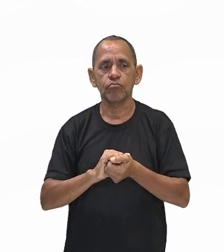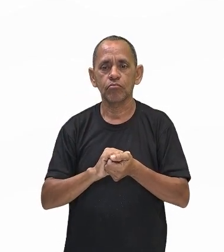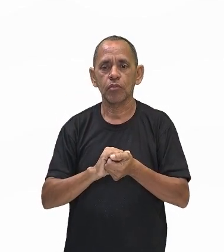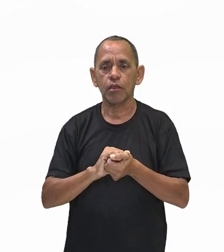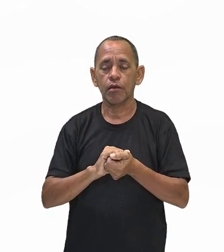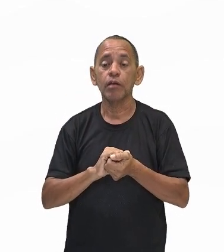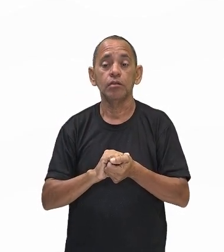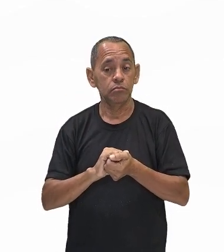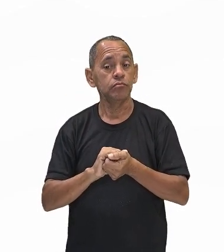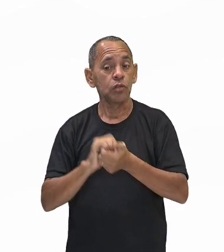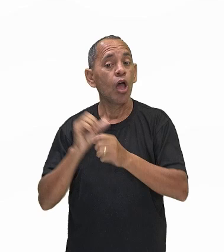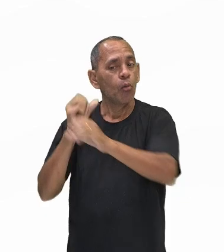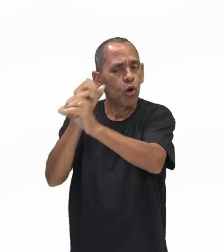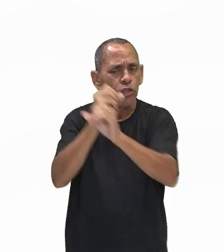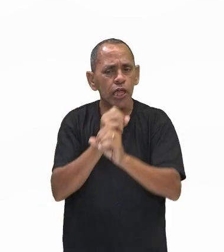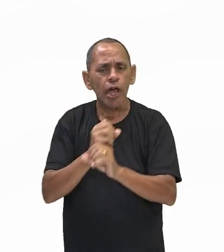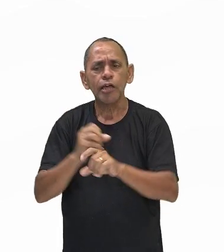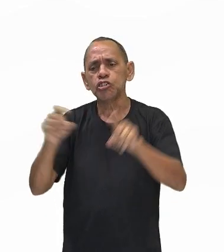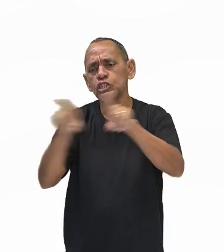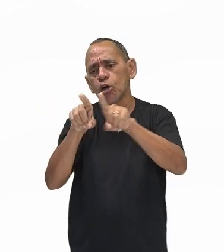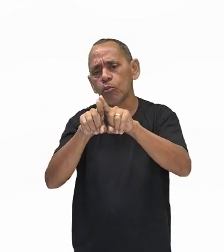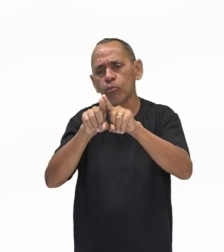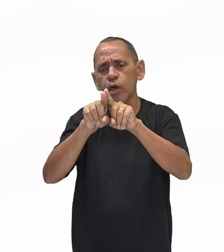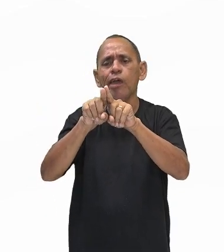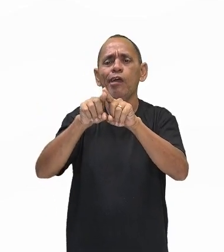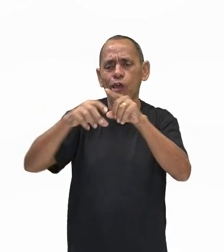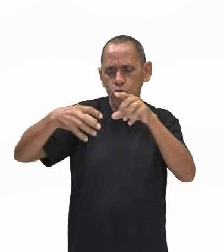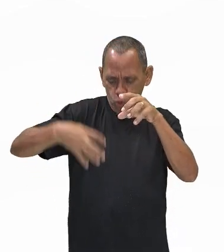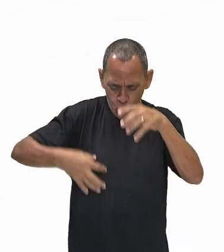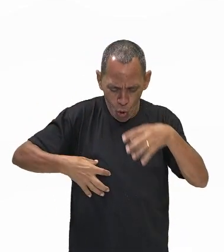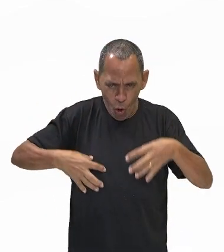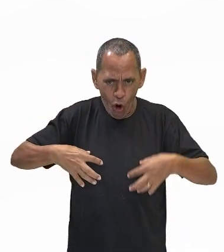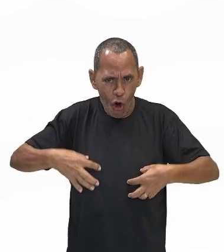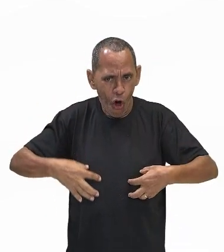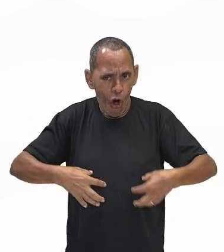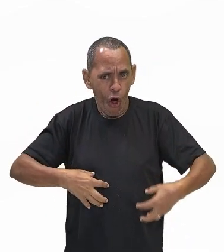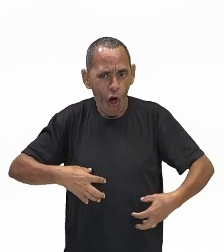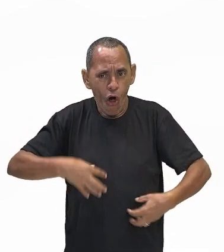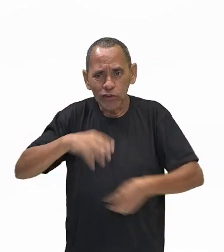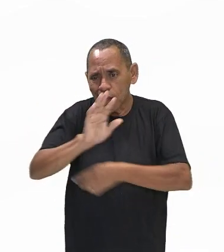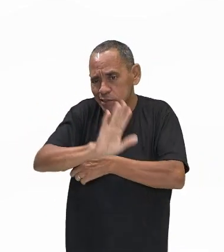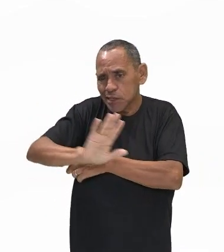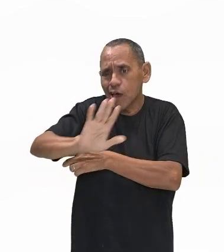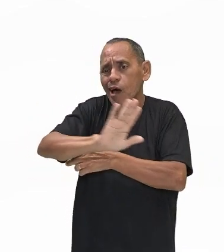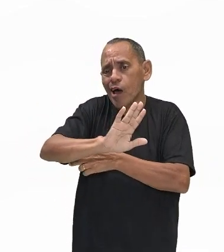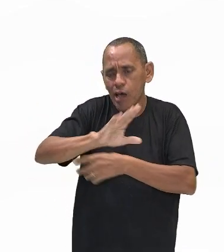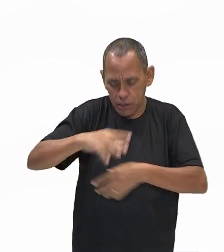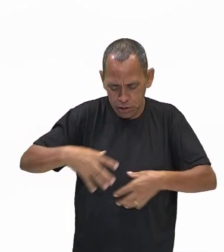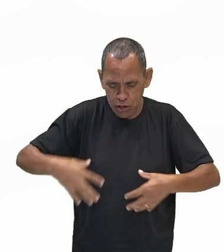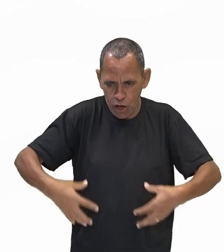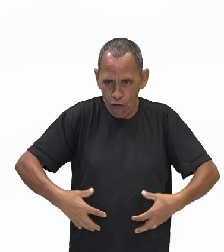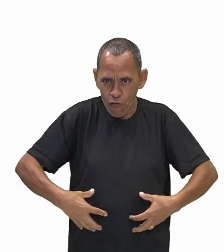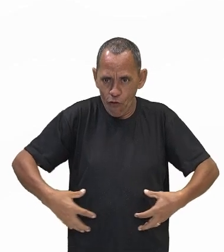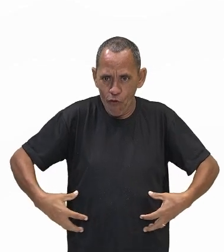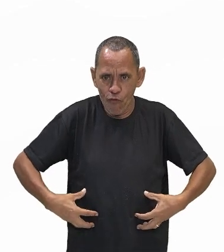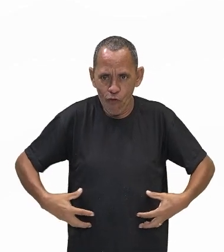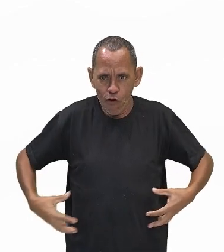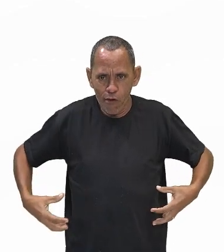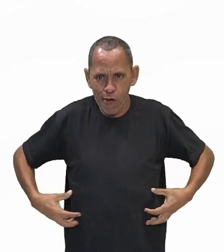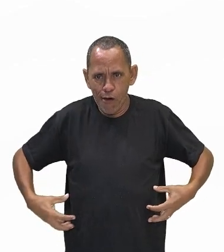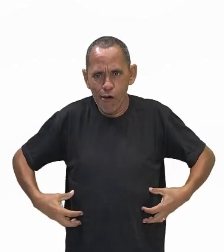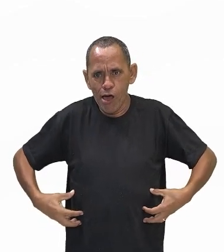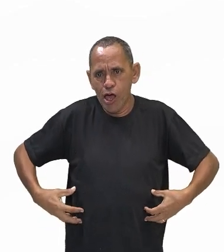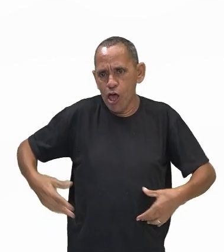protegem né os órgãos dessa região aqui na frente do do quadril né